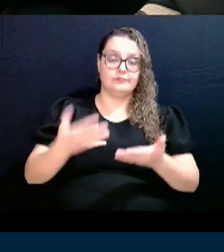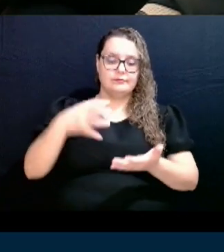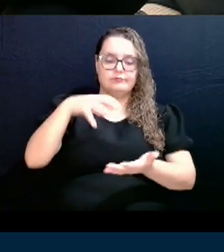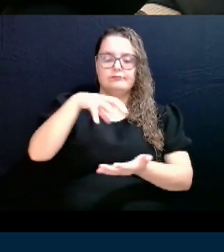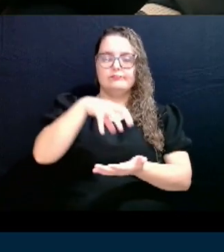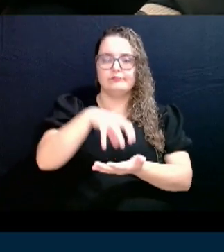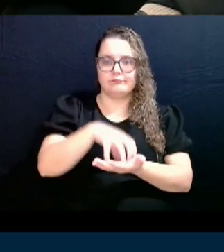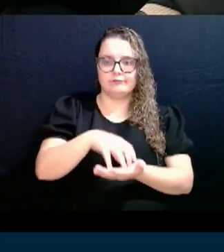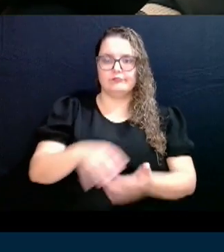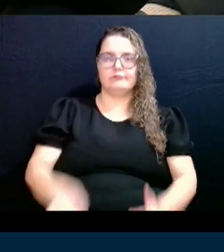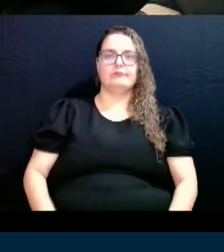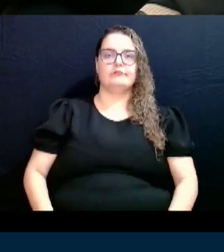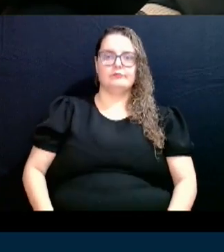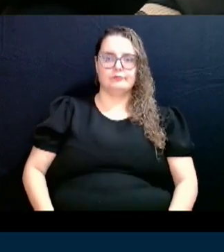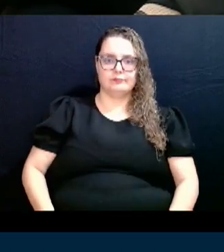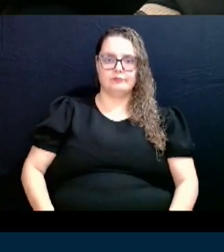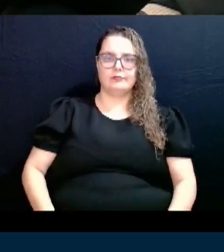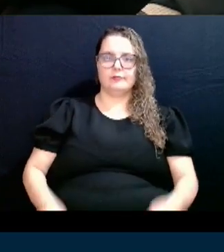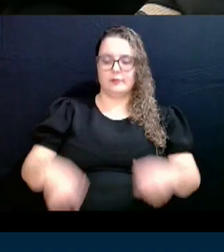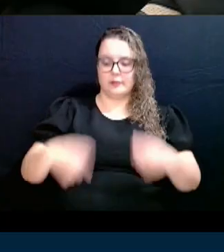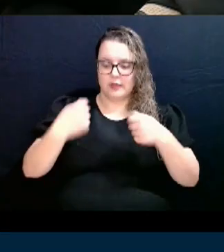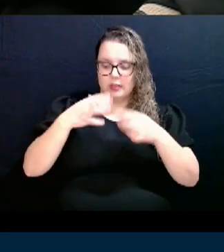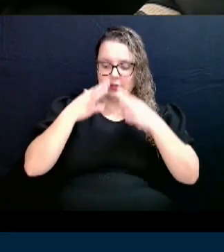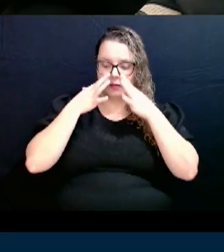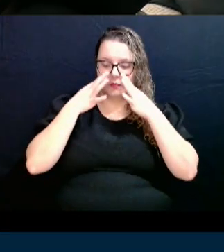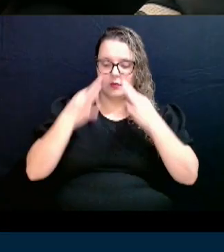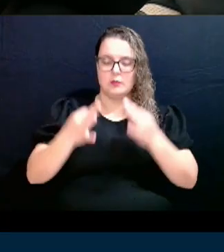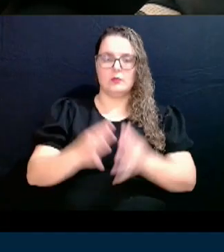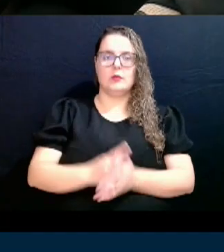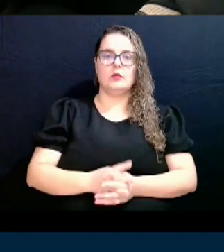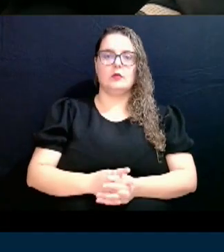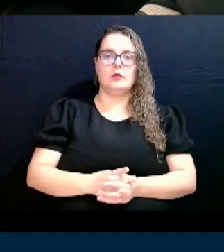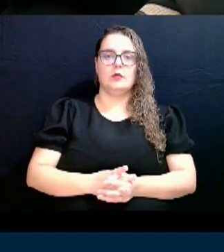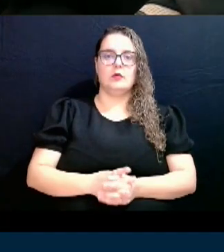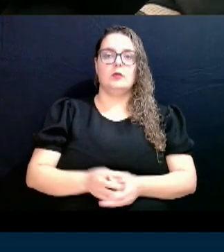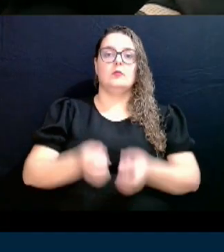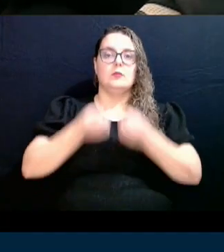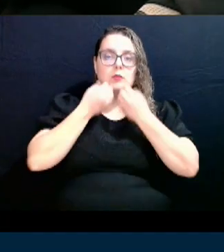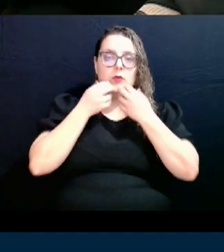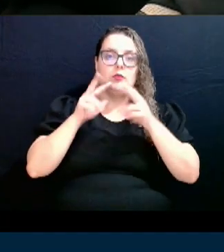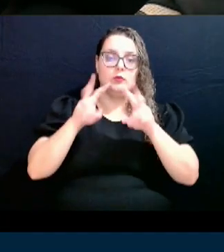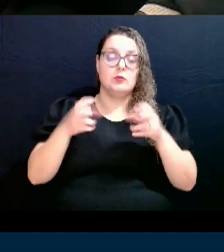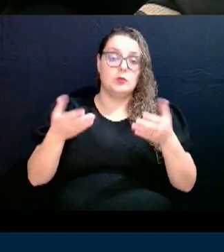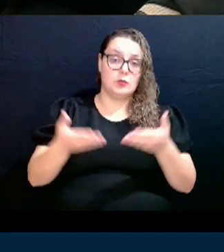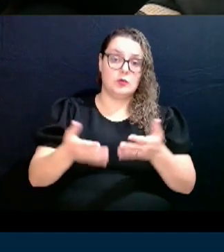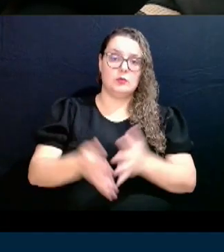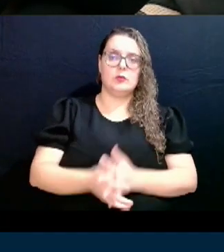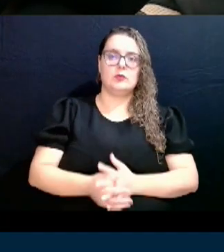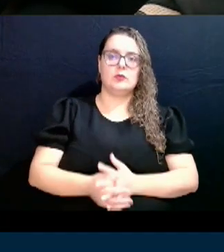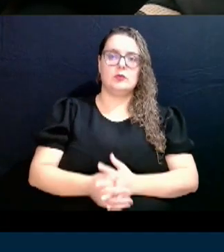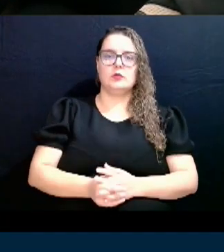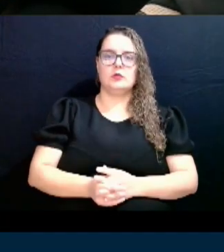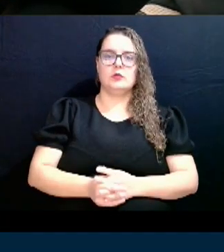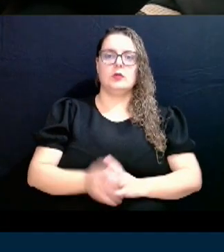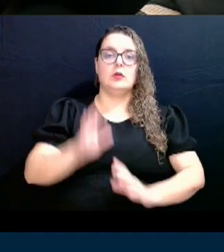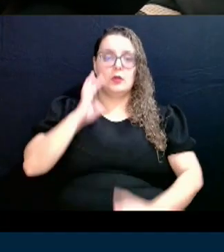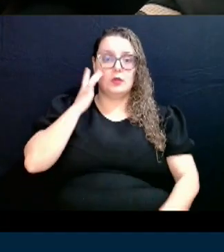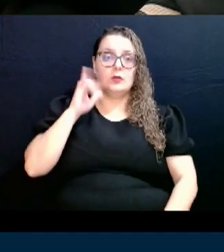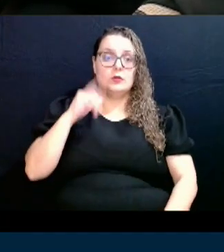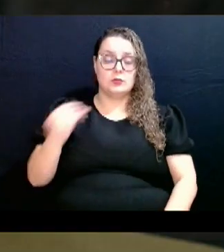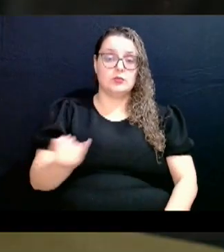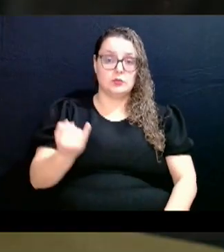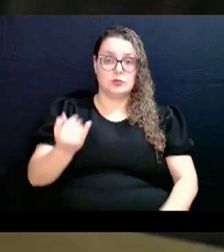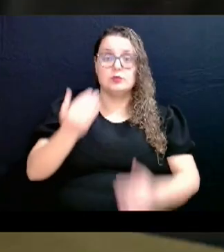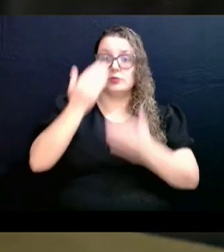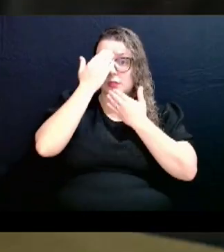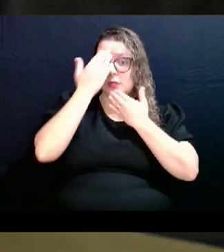precisa da atenção. Muito bom esse tema de hoje. eu acho que é bem pertinente, a gente agradece você aí de casa.